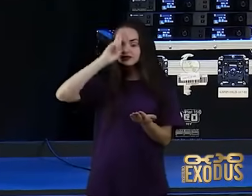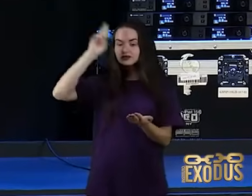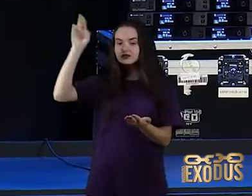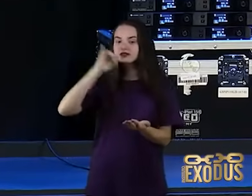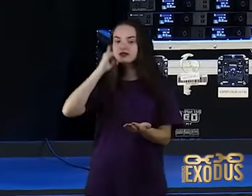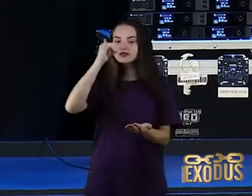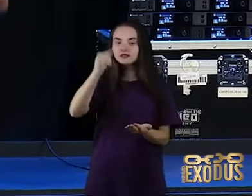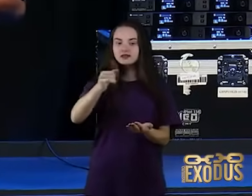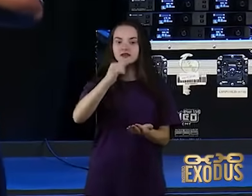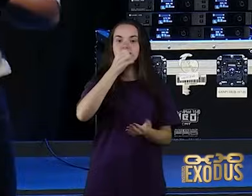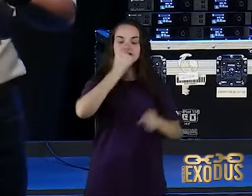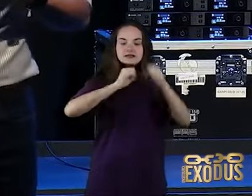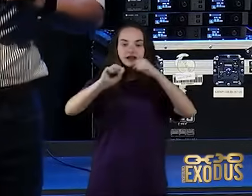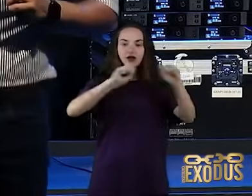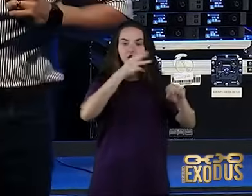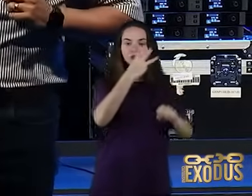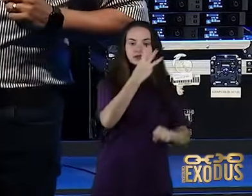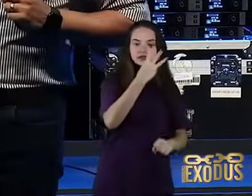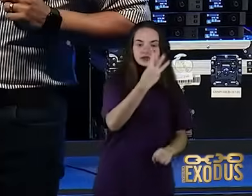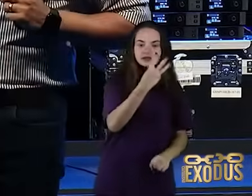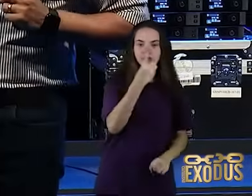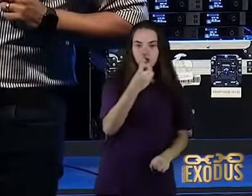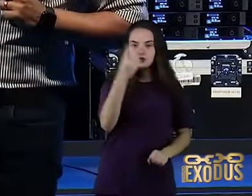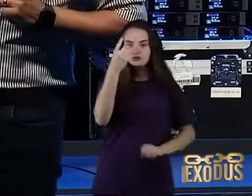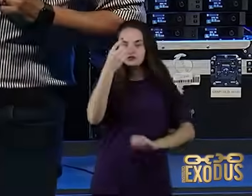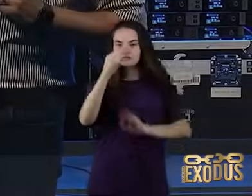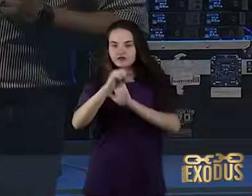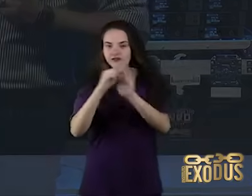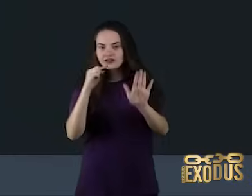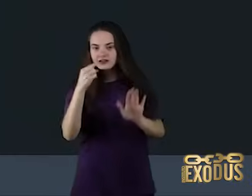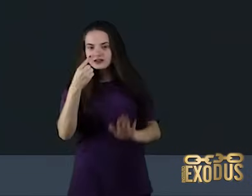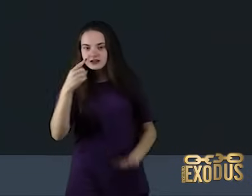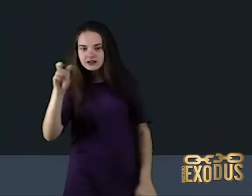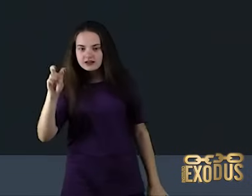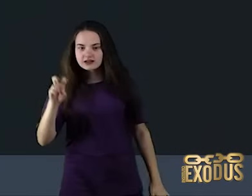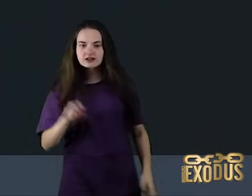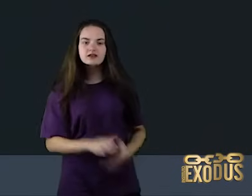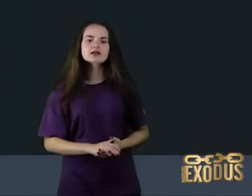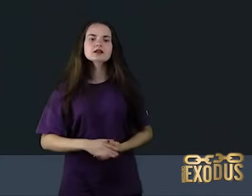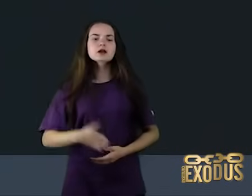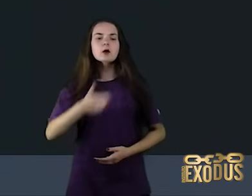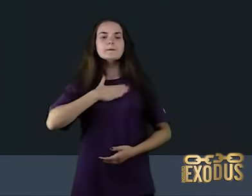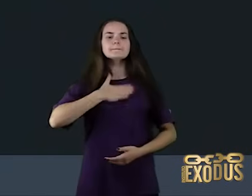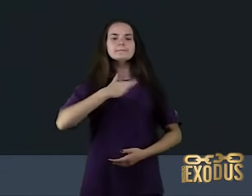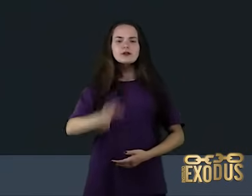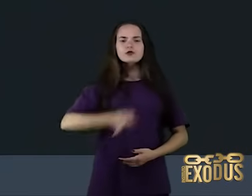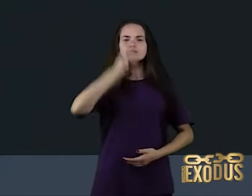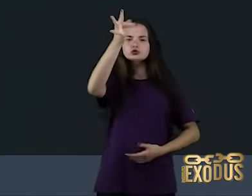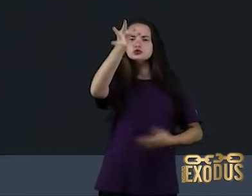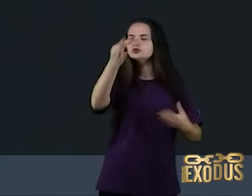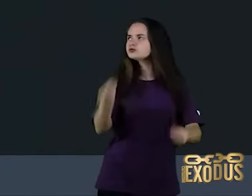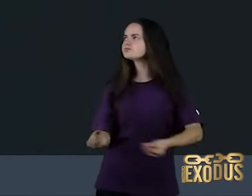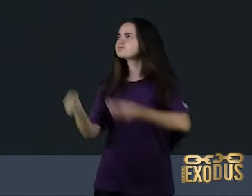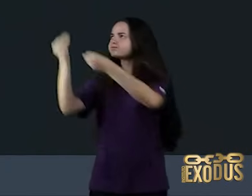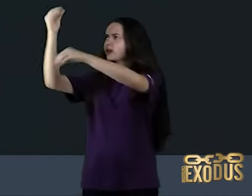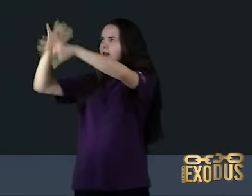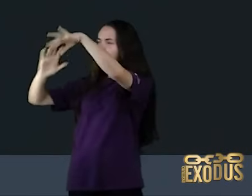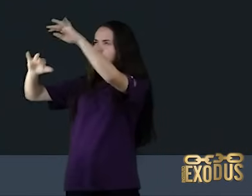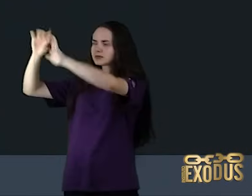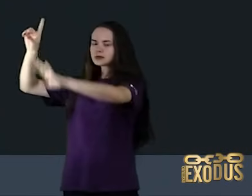Salmo 31:15 o meu futuro está nas tuas mãos